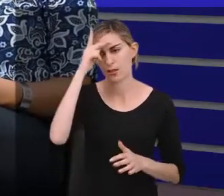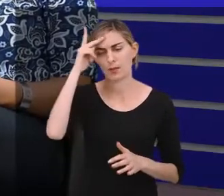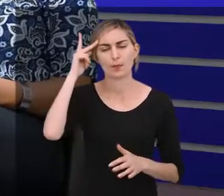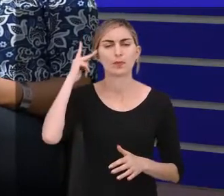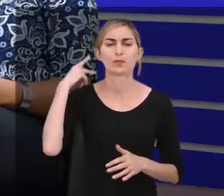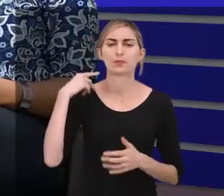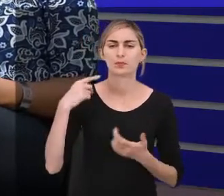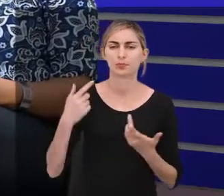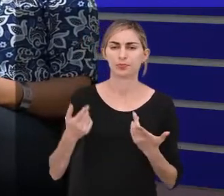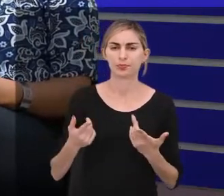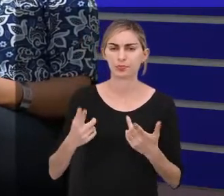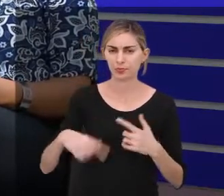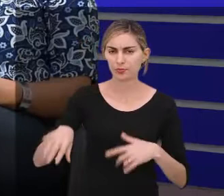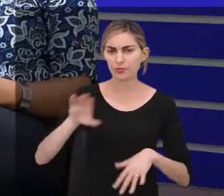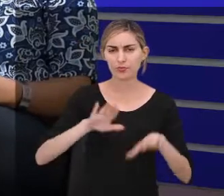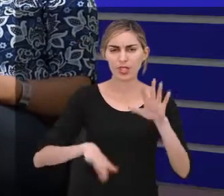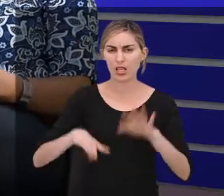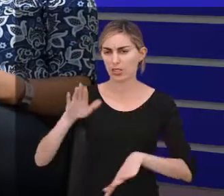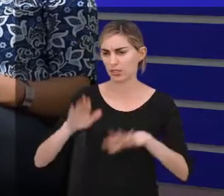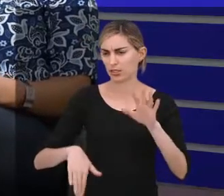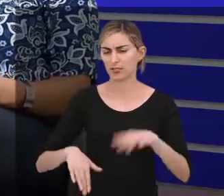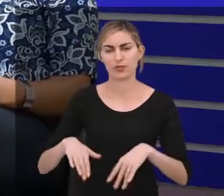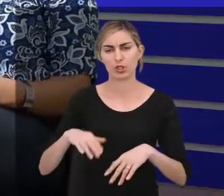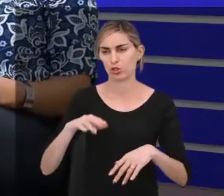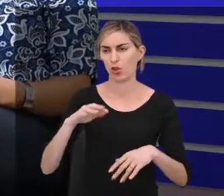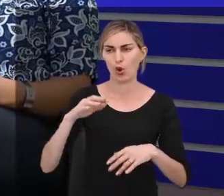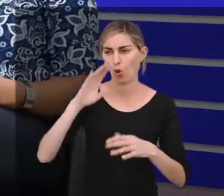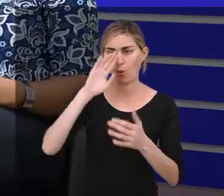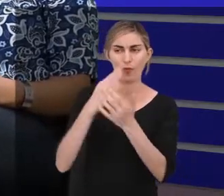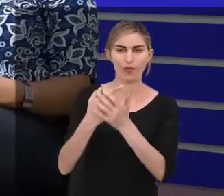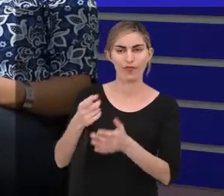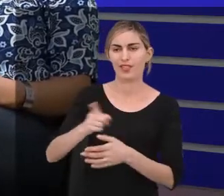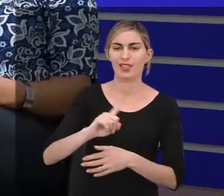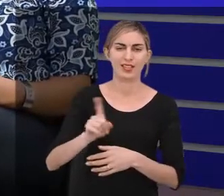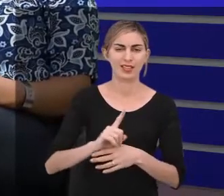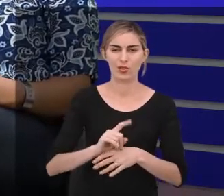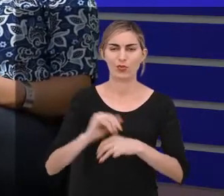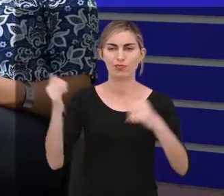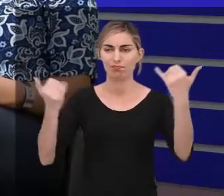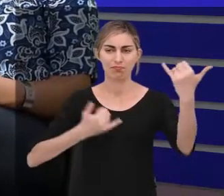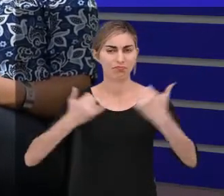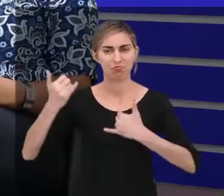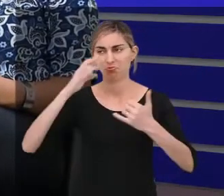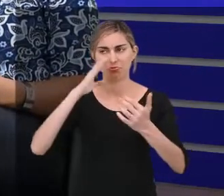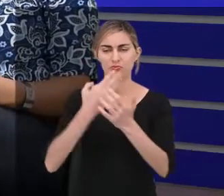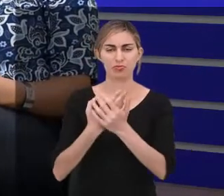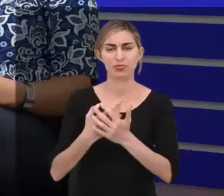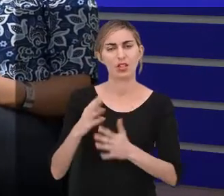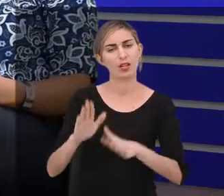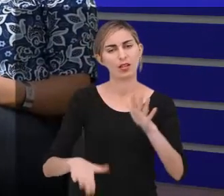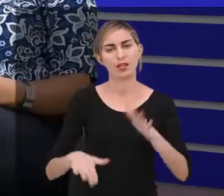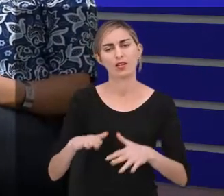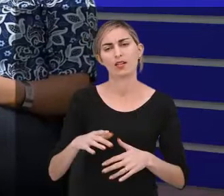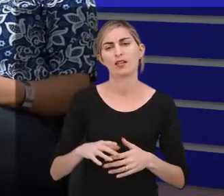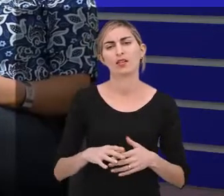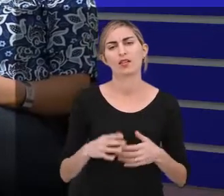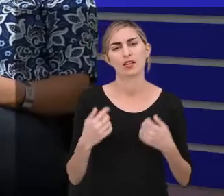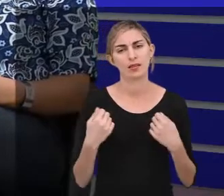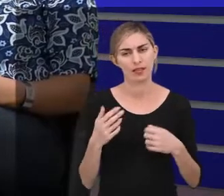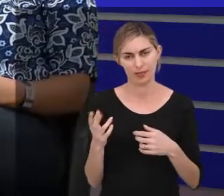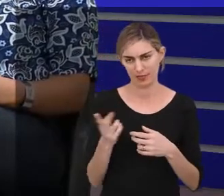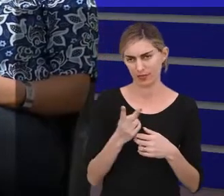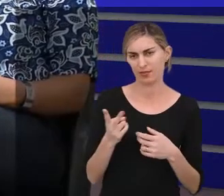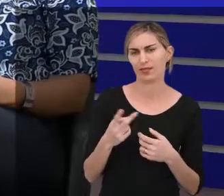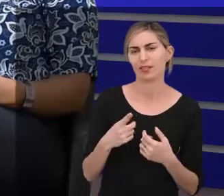está passando, porque nem todas as fontes são confiáveis. Certo, eu acho que é muito aquela frase bíblica, diz-me com quem andas